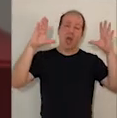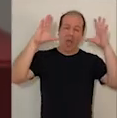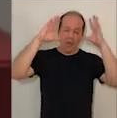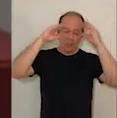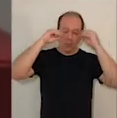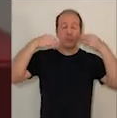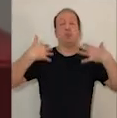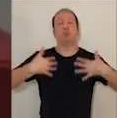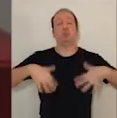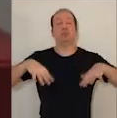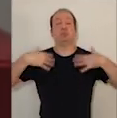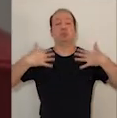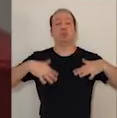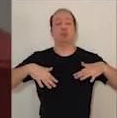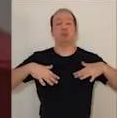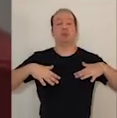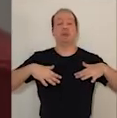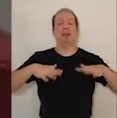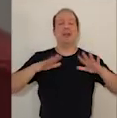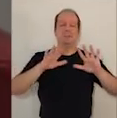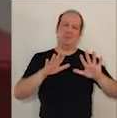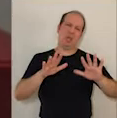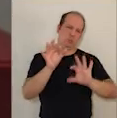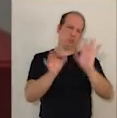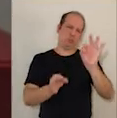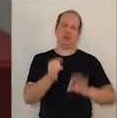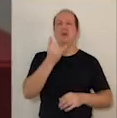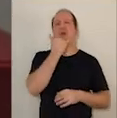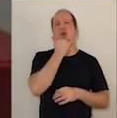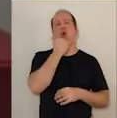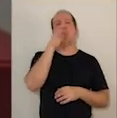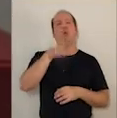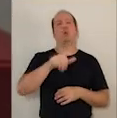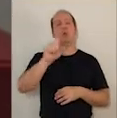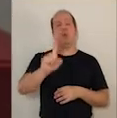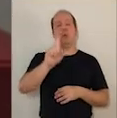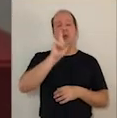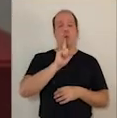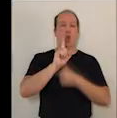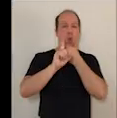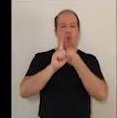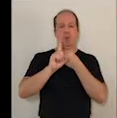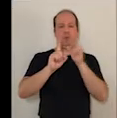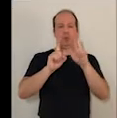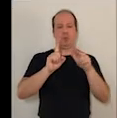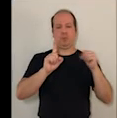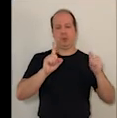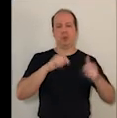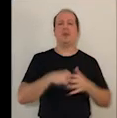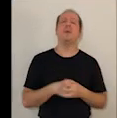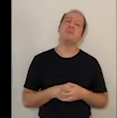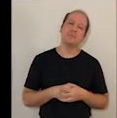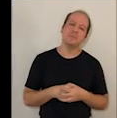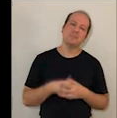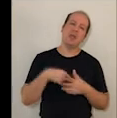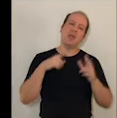extenuantes. Eu posso jurar que nunca se aproximou de mim como homem. Não seria capaz de jurar que é